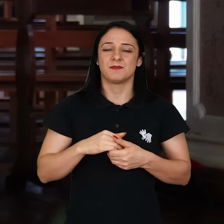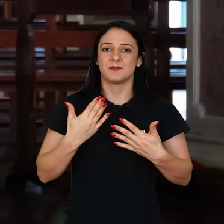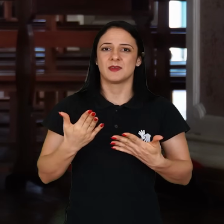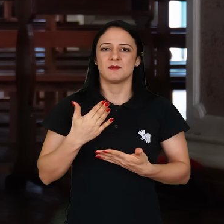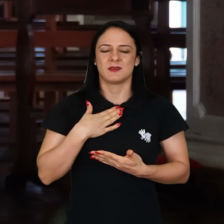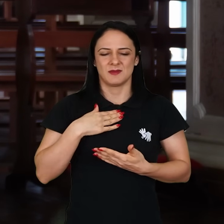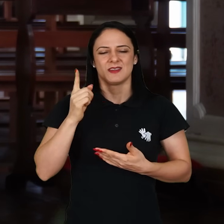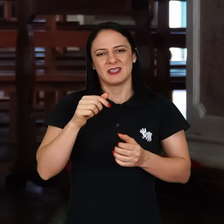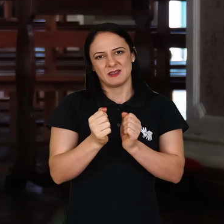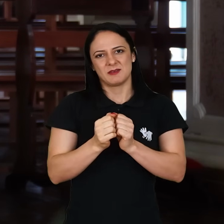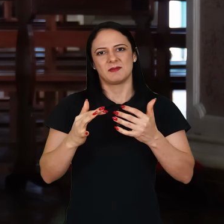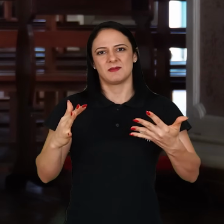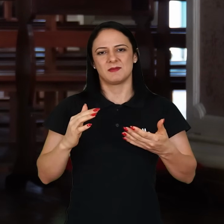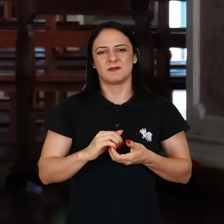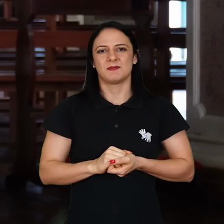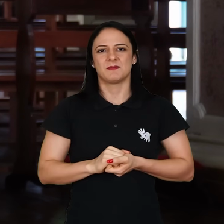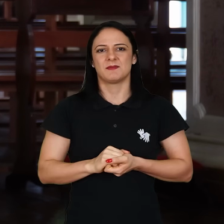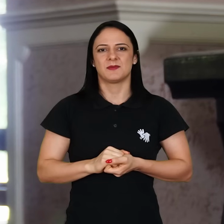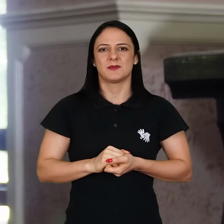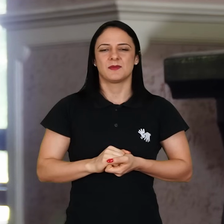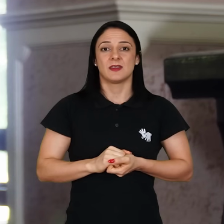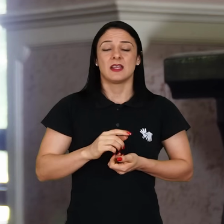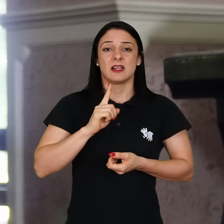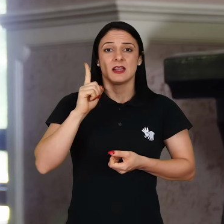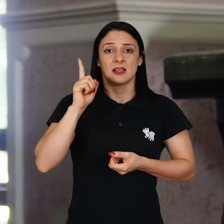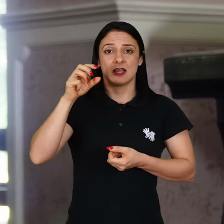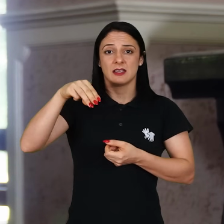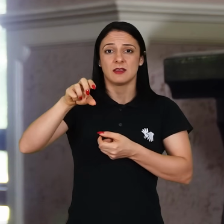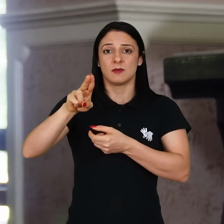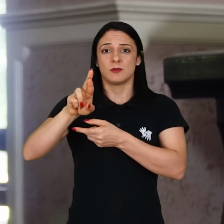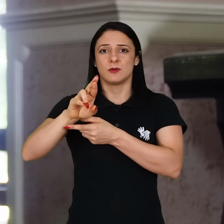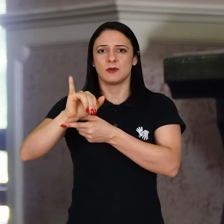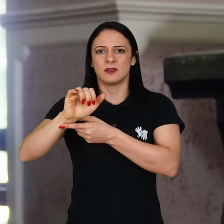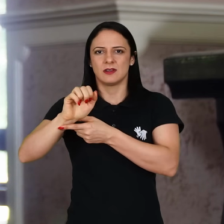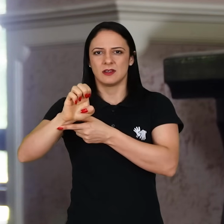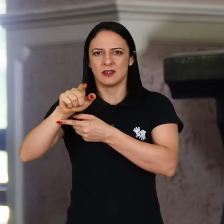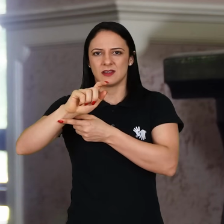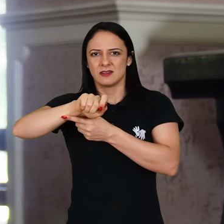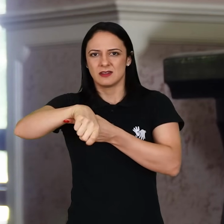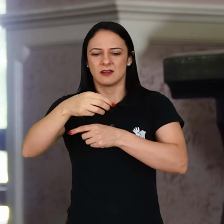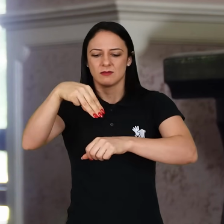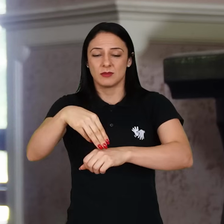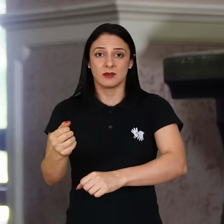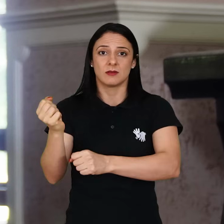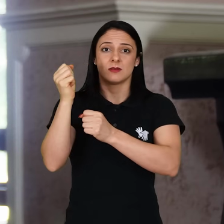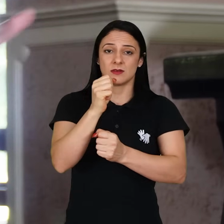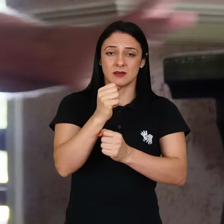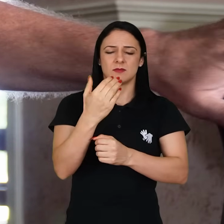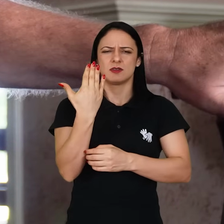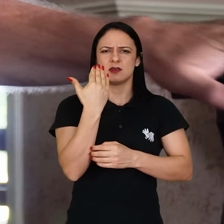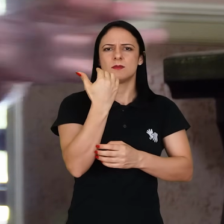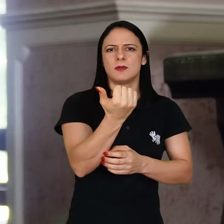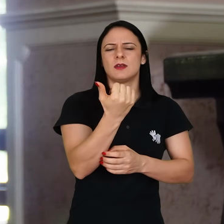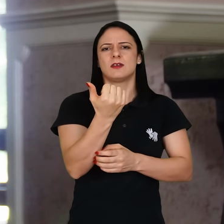Então, para mim, isso é um milagre. Lá em Moriaé, por exemplo, né, o Paulo Sérgio me chamou no canto, lá de madrugada,